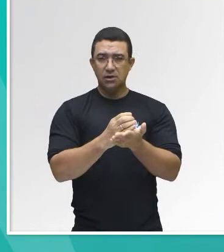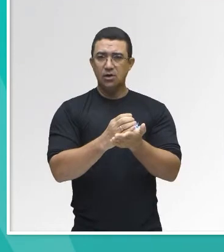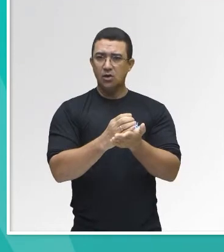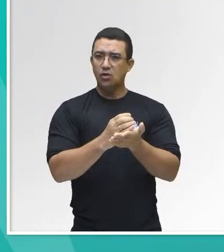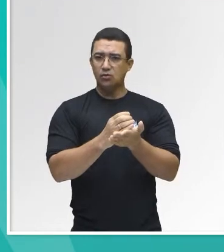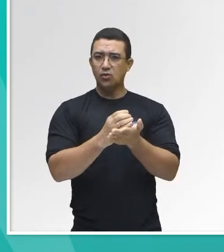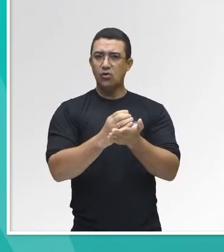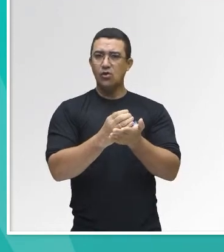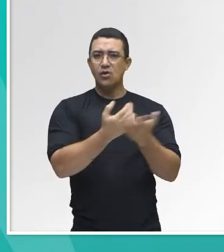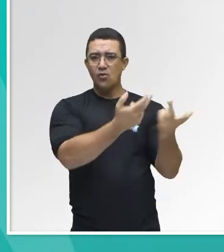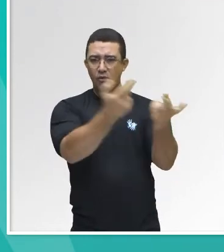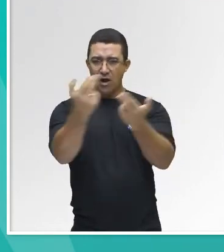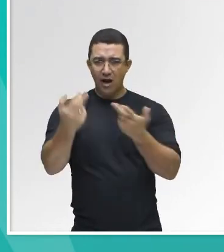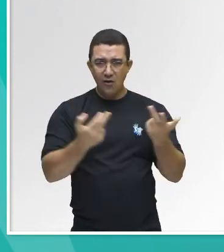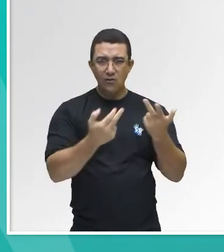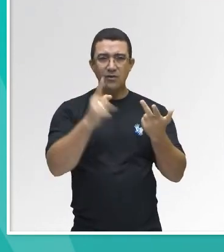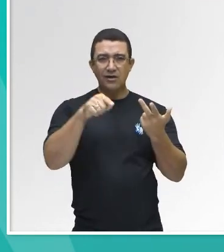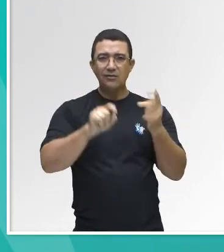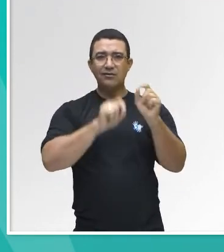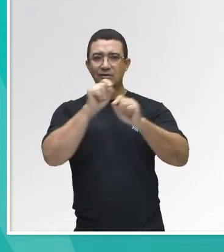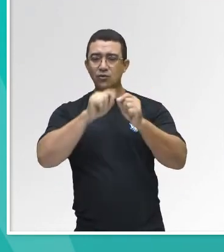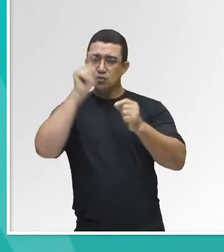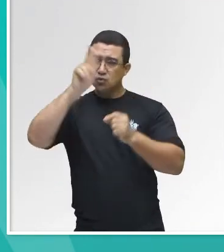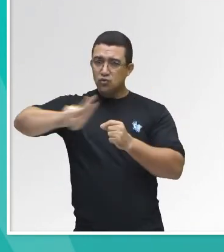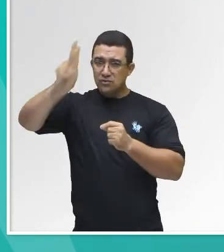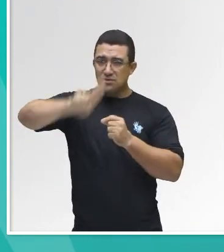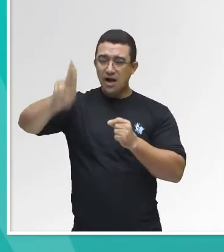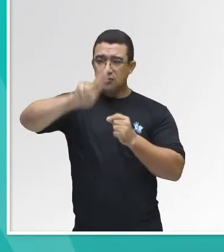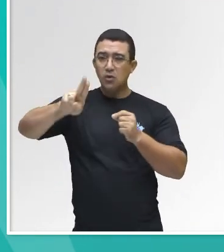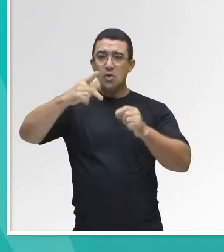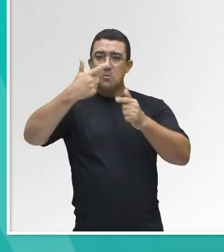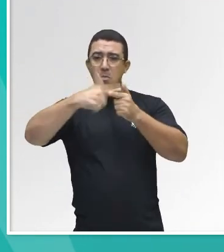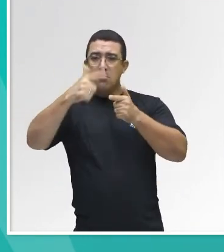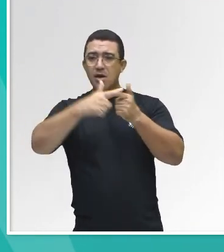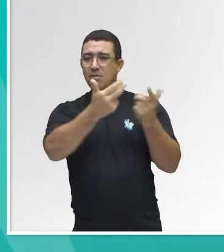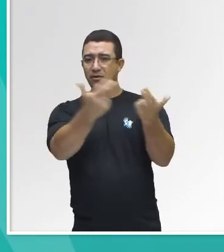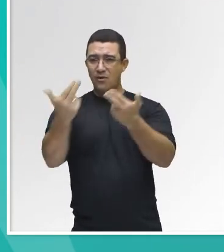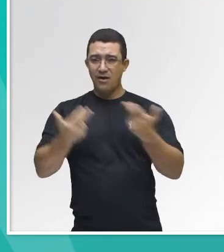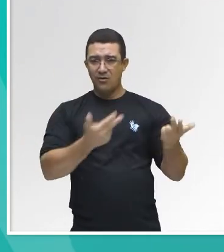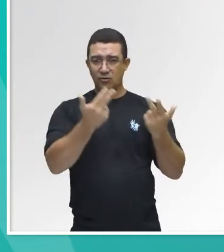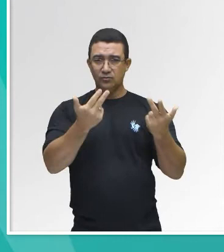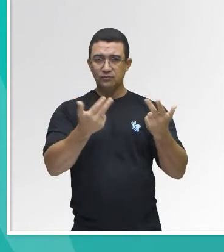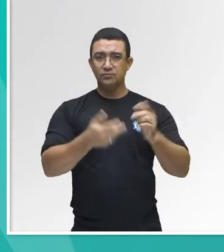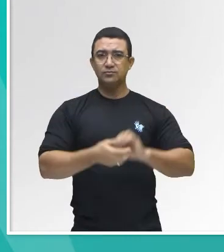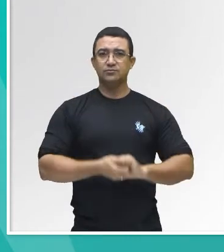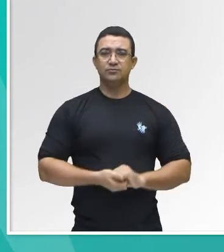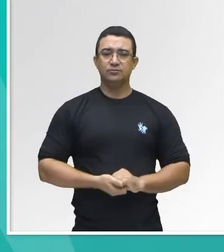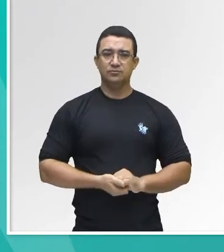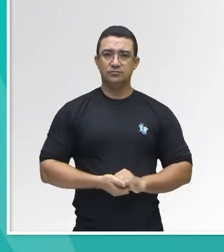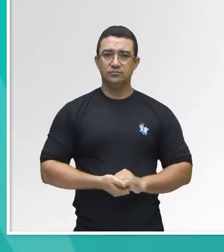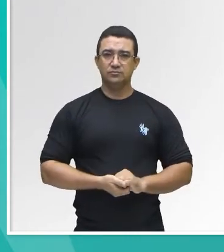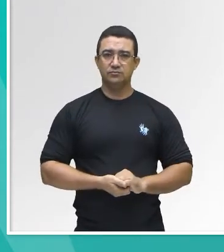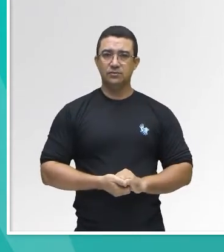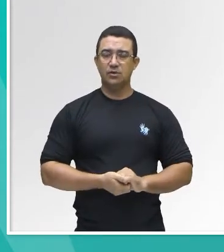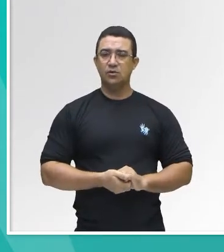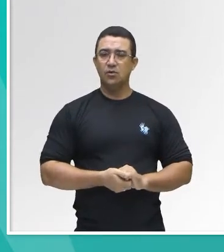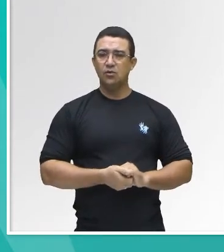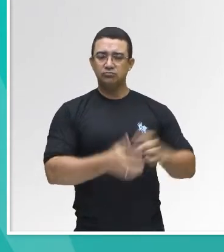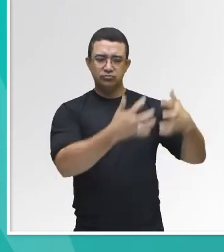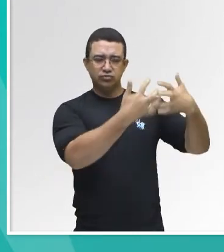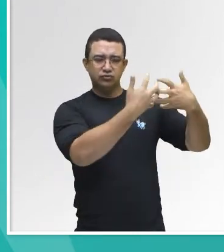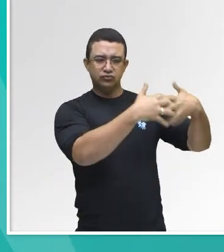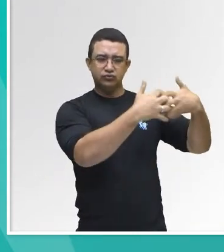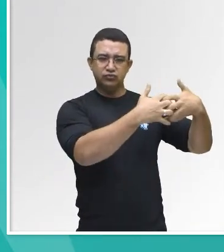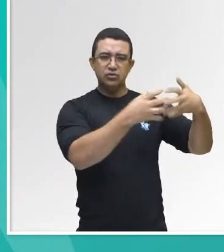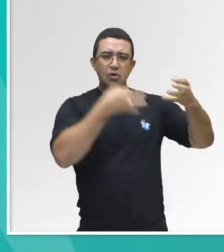caso do mesmo tipo, né? Então, aqui nesse tipo, que é o argumento por generalização,